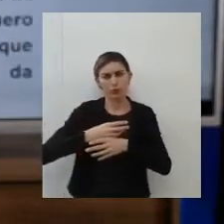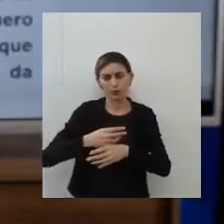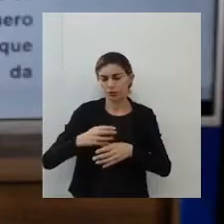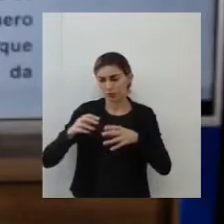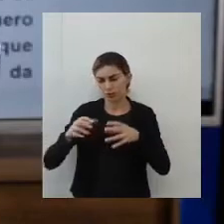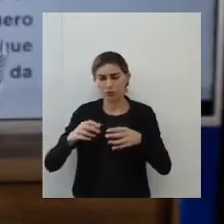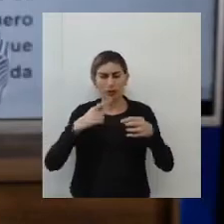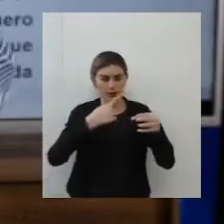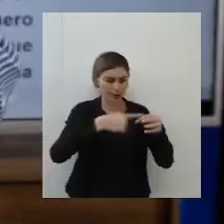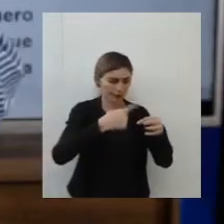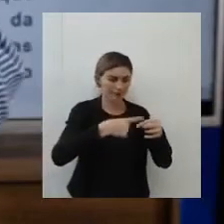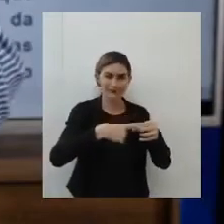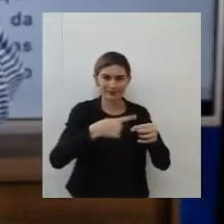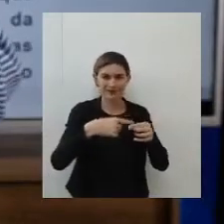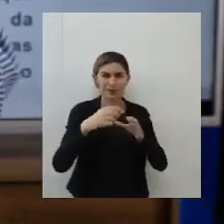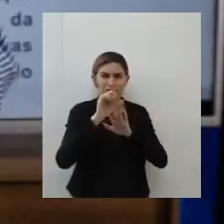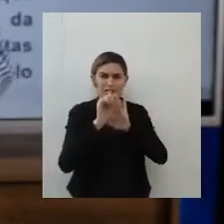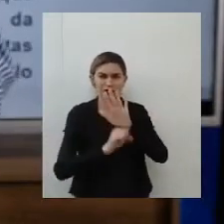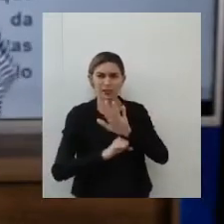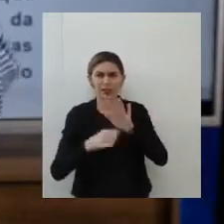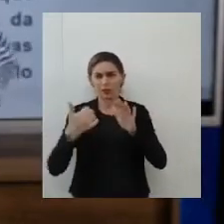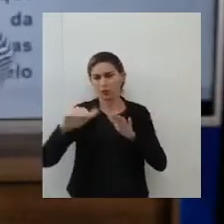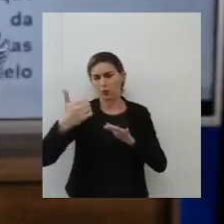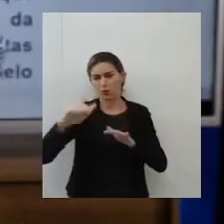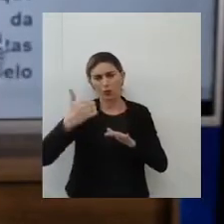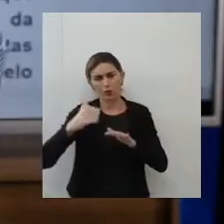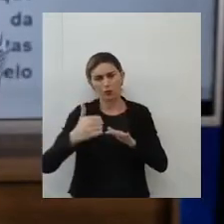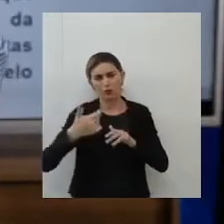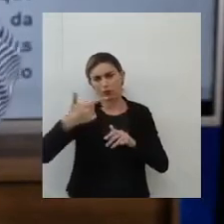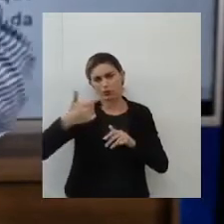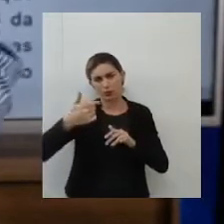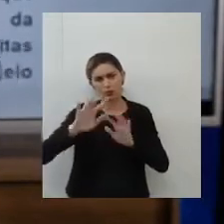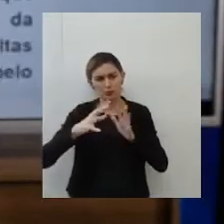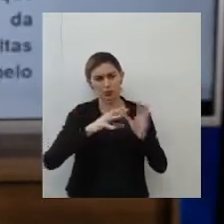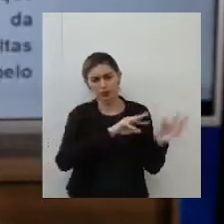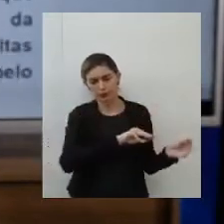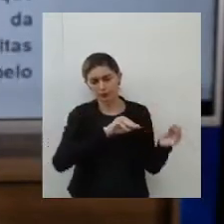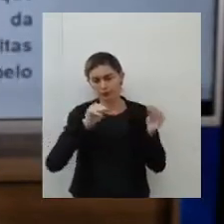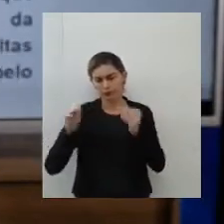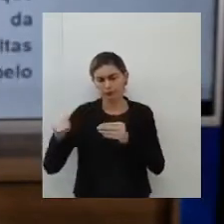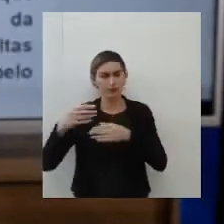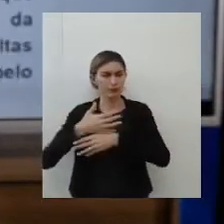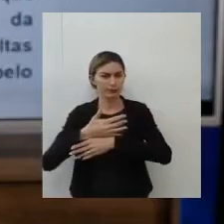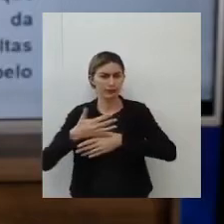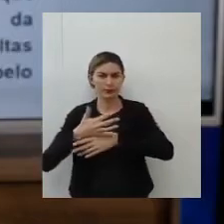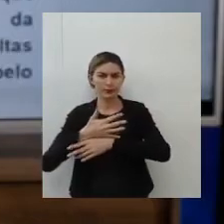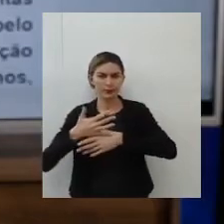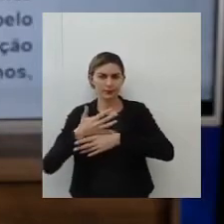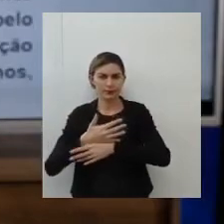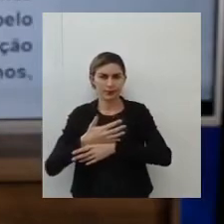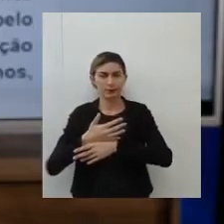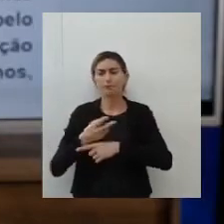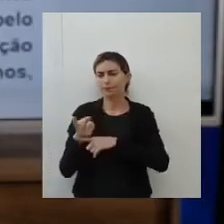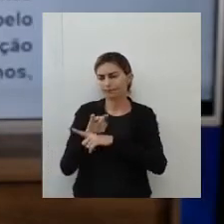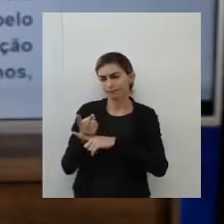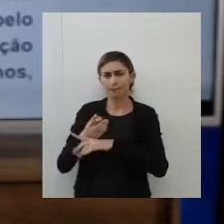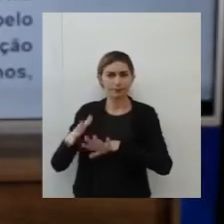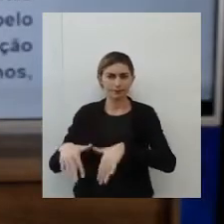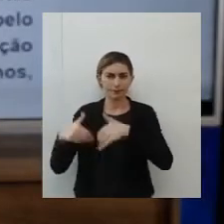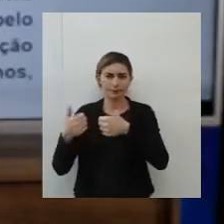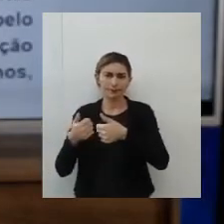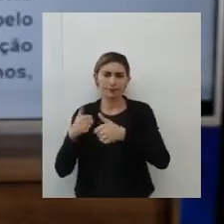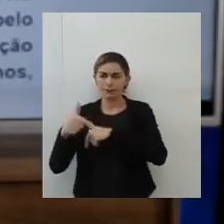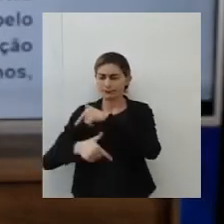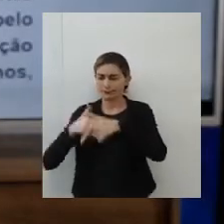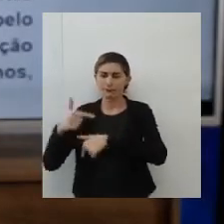do campo, principalmente entre os séculos 11 e 12, e migraram para cidades, em busca de melhores condições